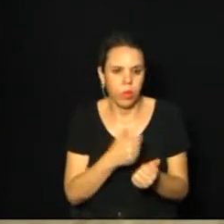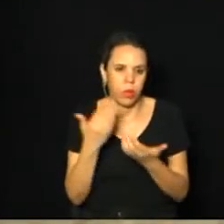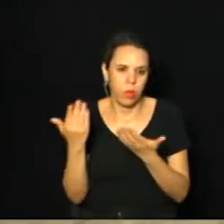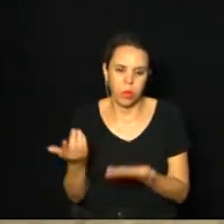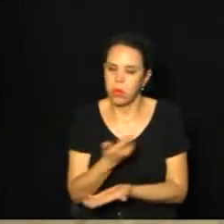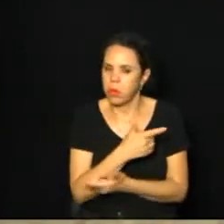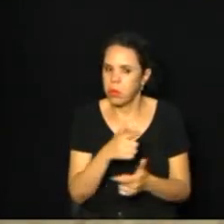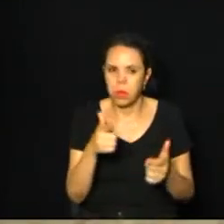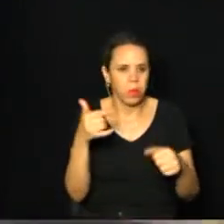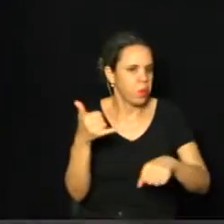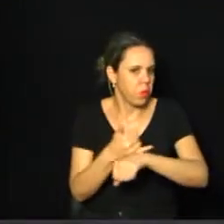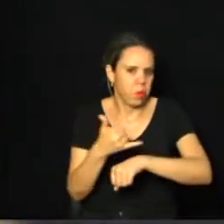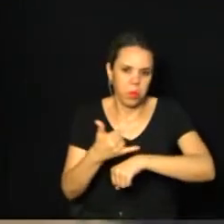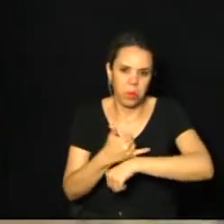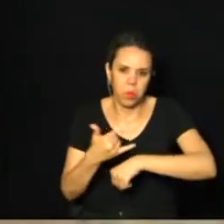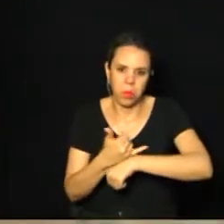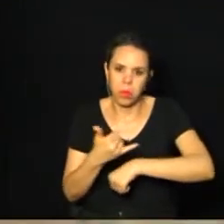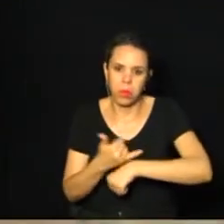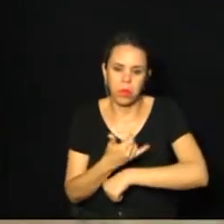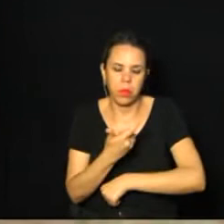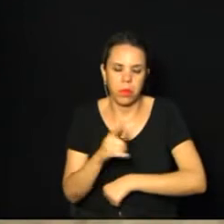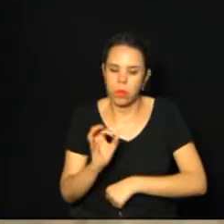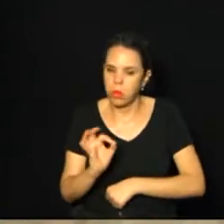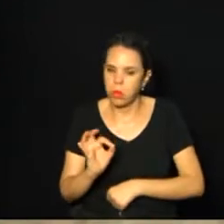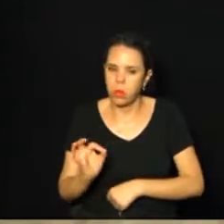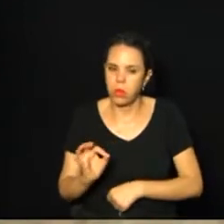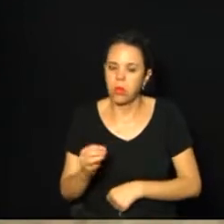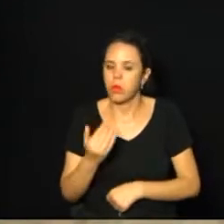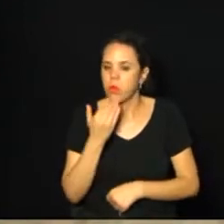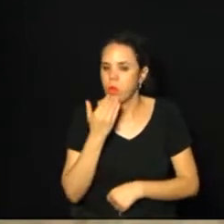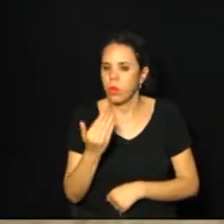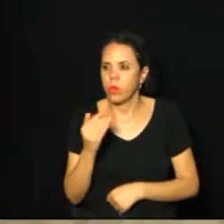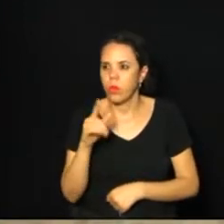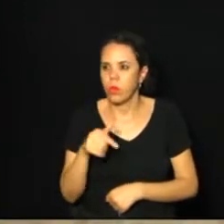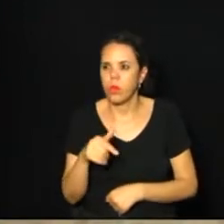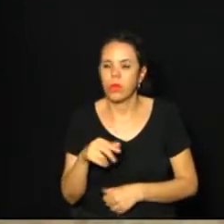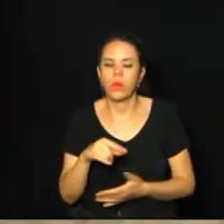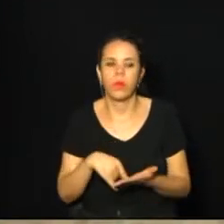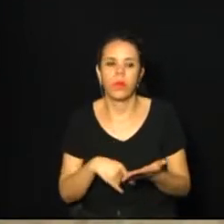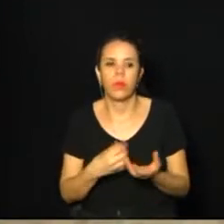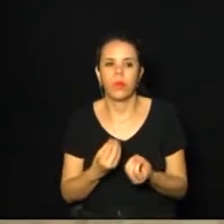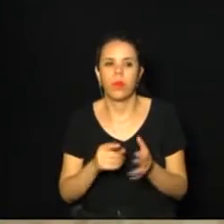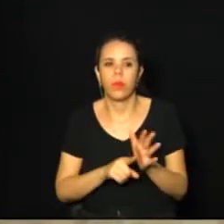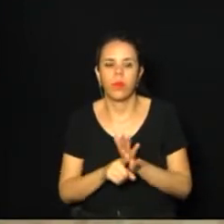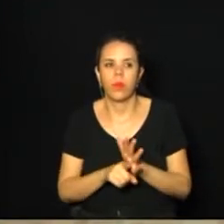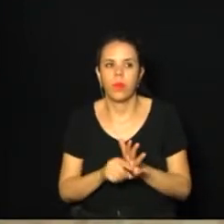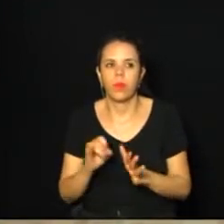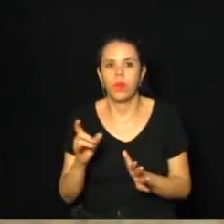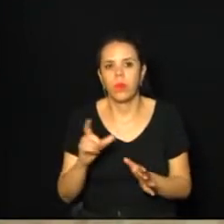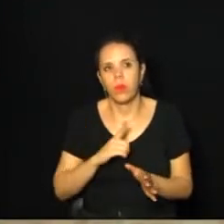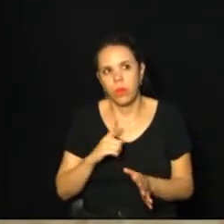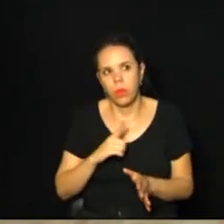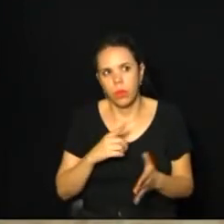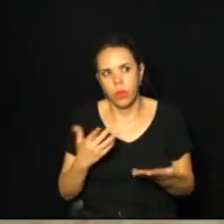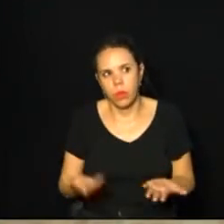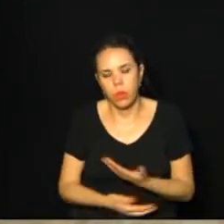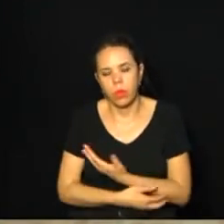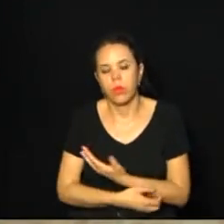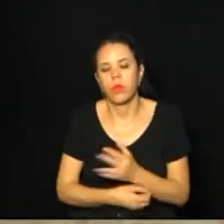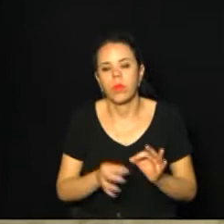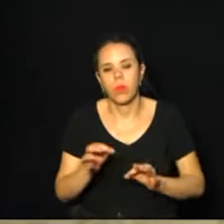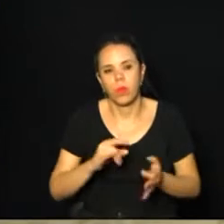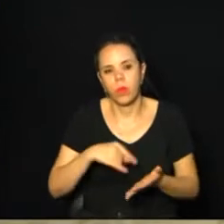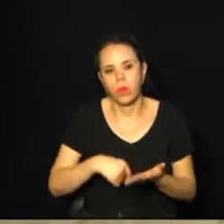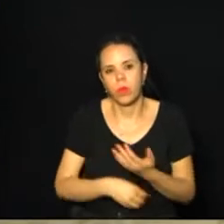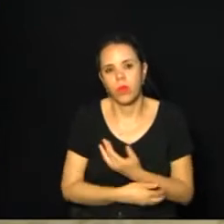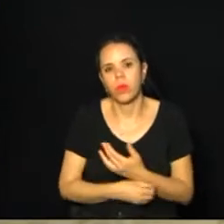têm infraestrutura naquele local. E o que a gente pede com esse requerimento? As informações, se vai ter a regularização